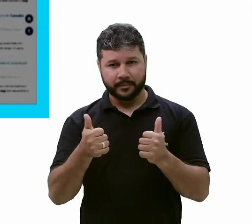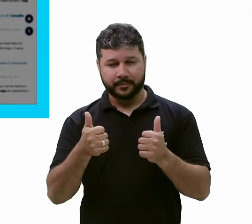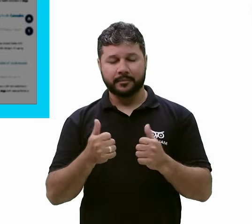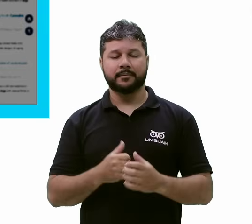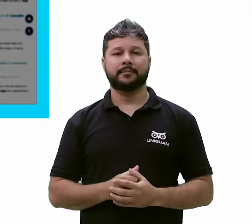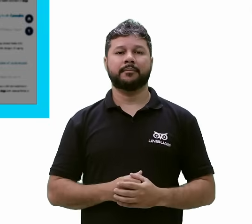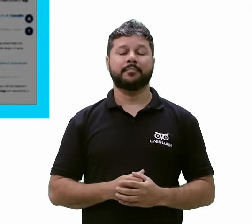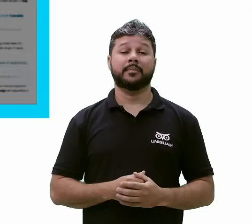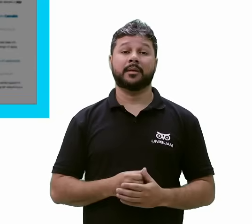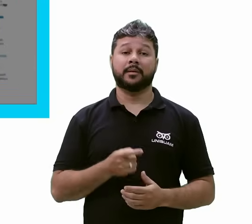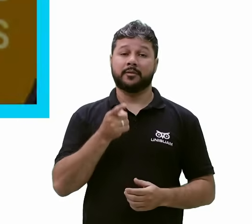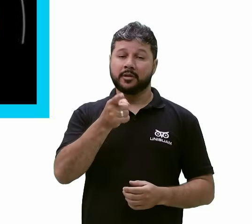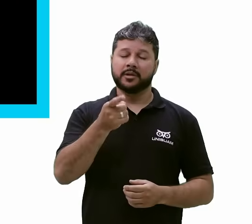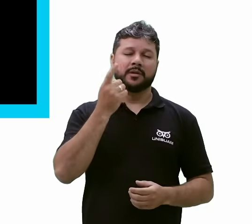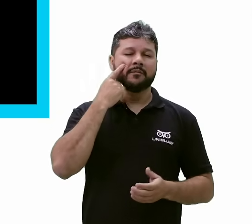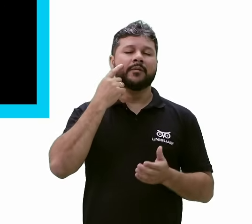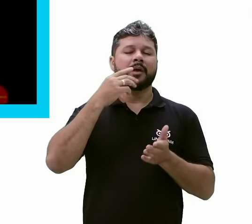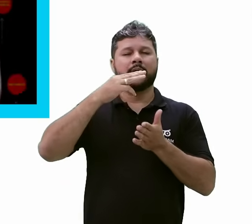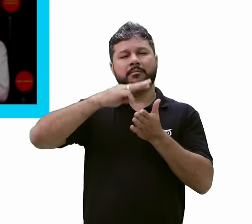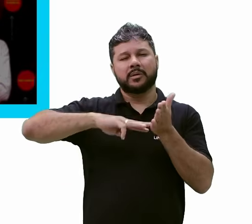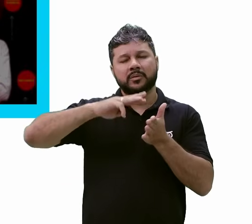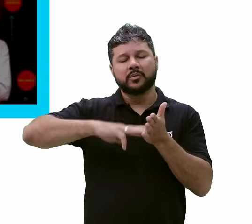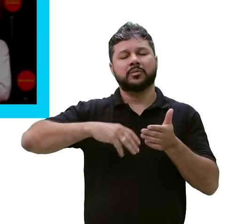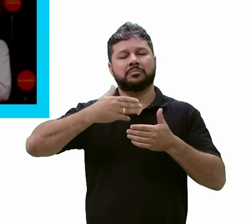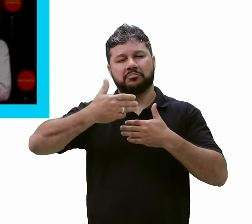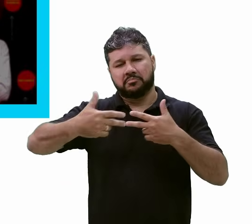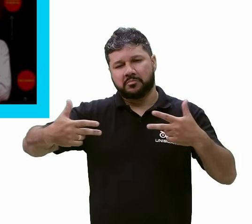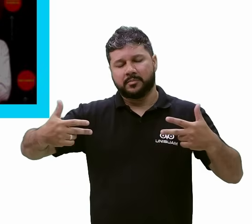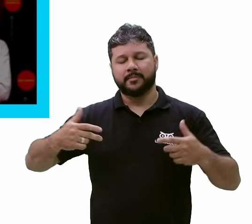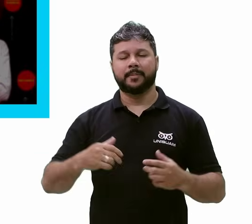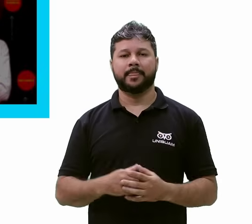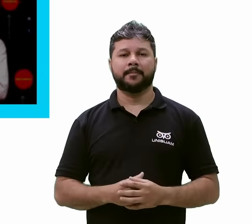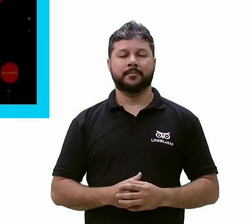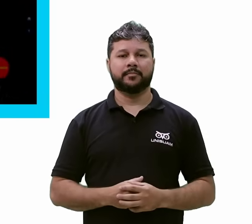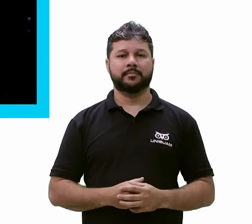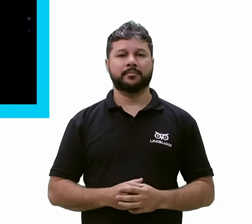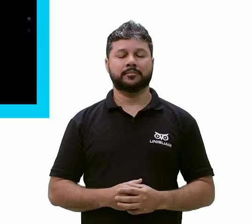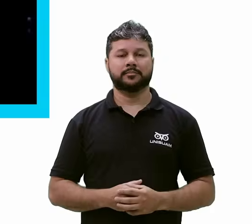bom? Até para você ver metodologia e tudo mais.